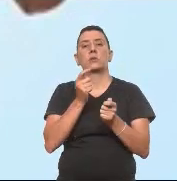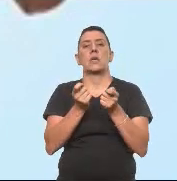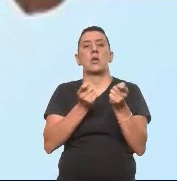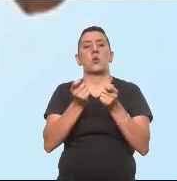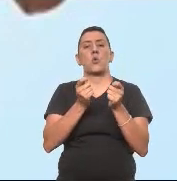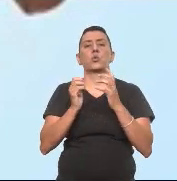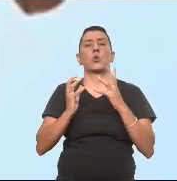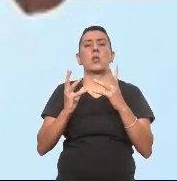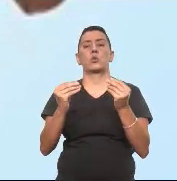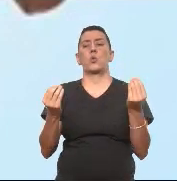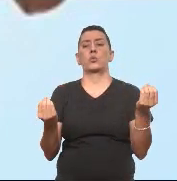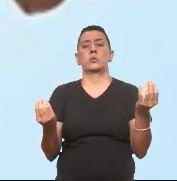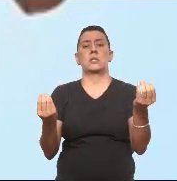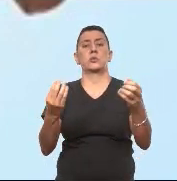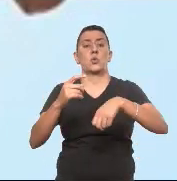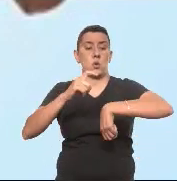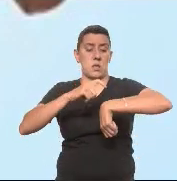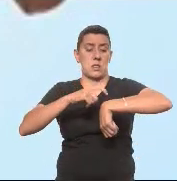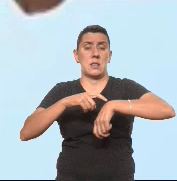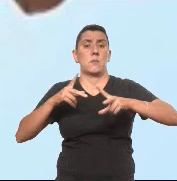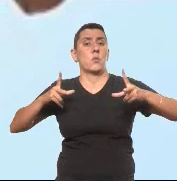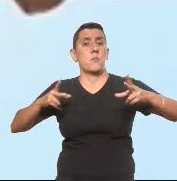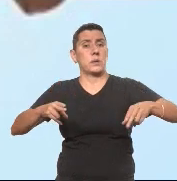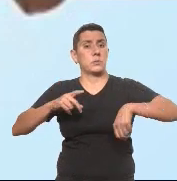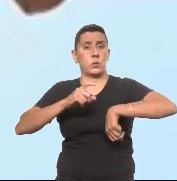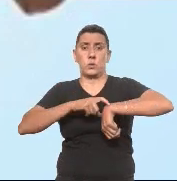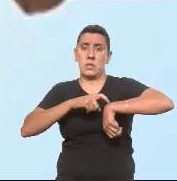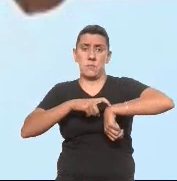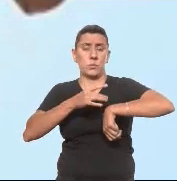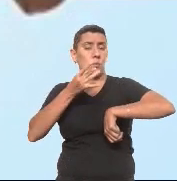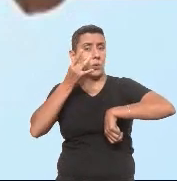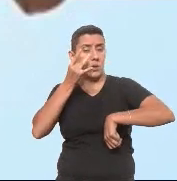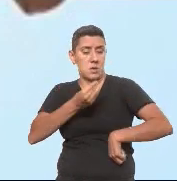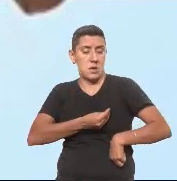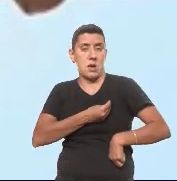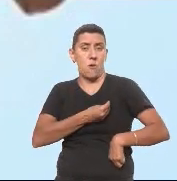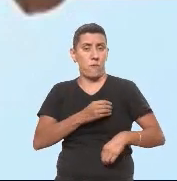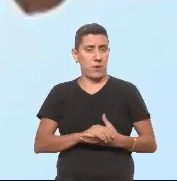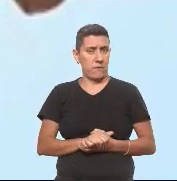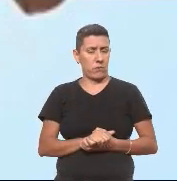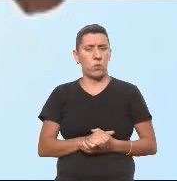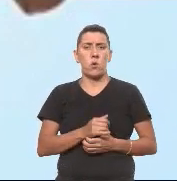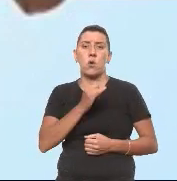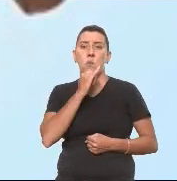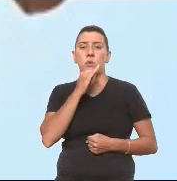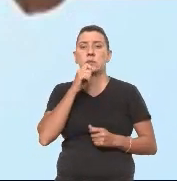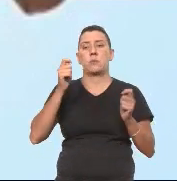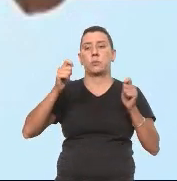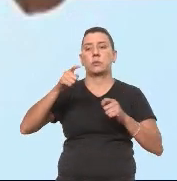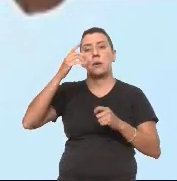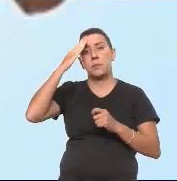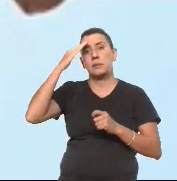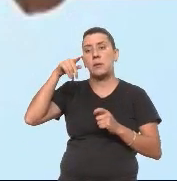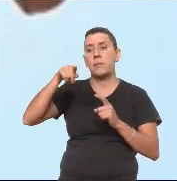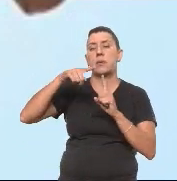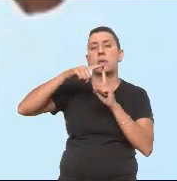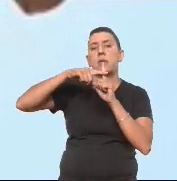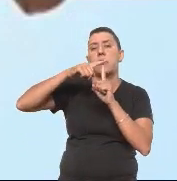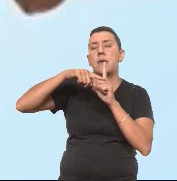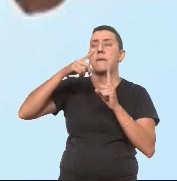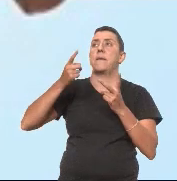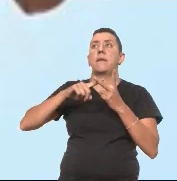em tempo real então remotamente eu consigo saber o PH da água consigo saber como tá o fluxo da água